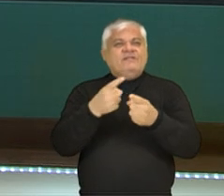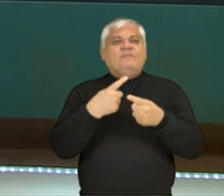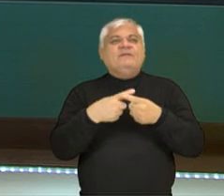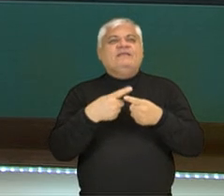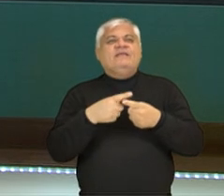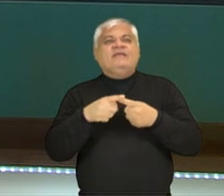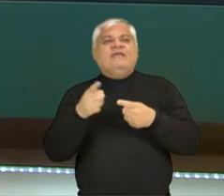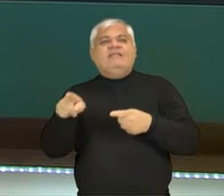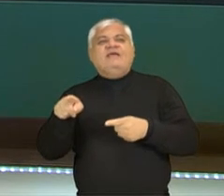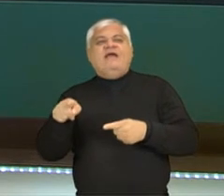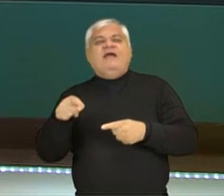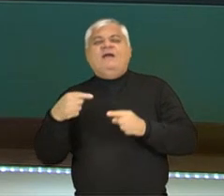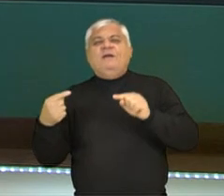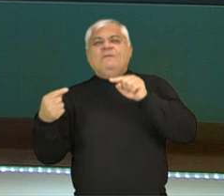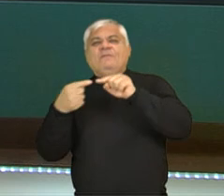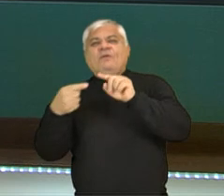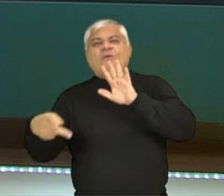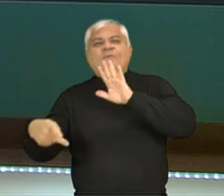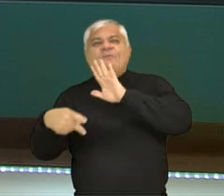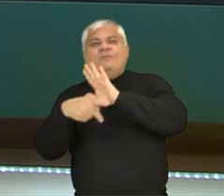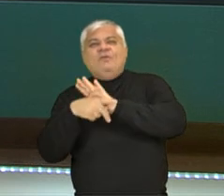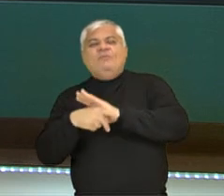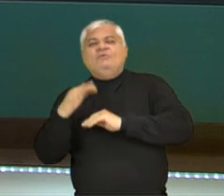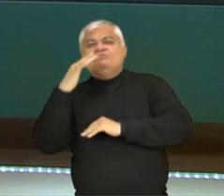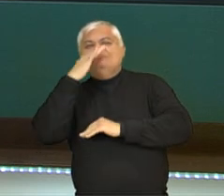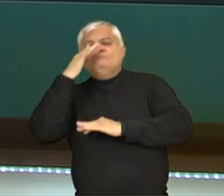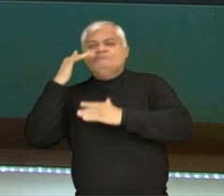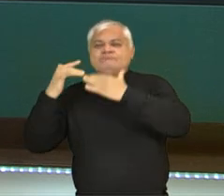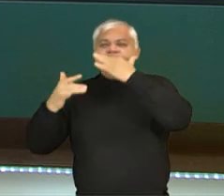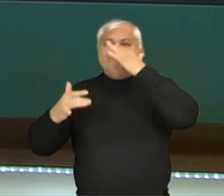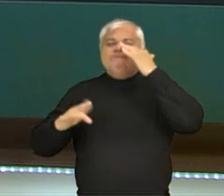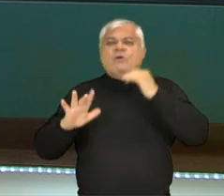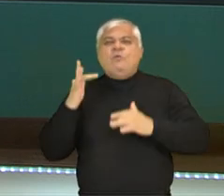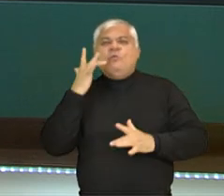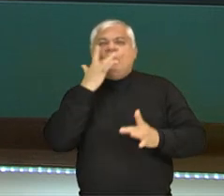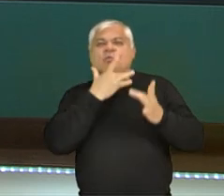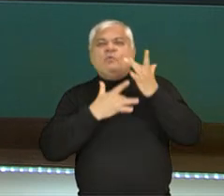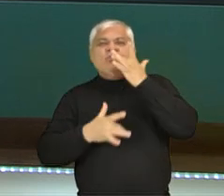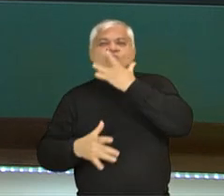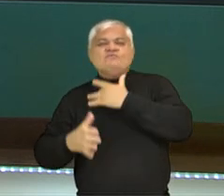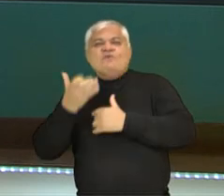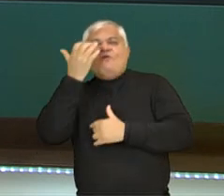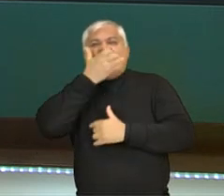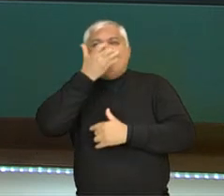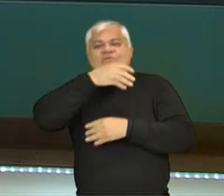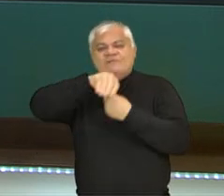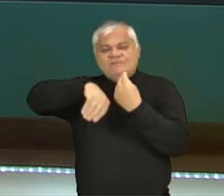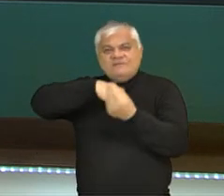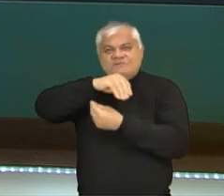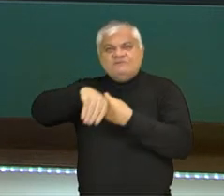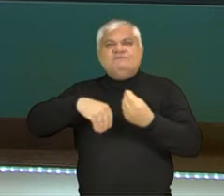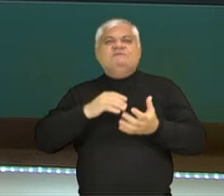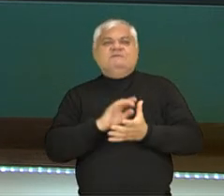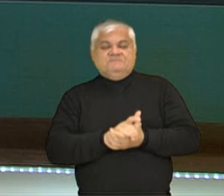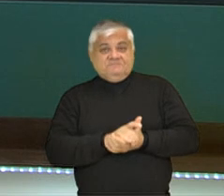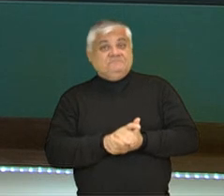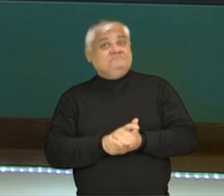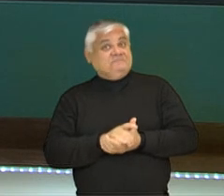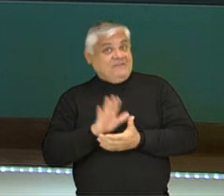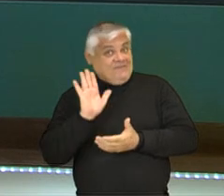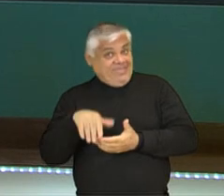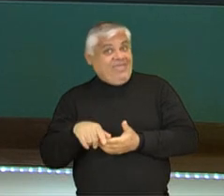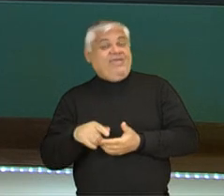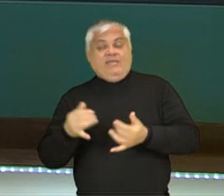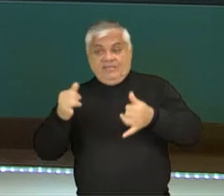replicar as especificidades de cheiro e gosto das frutas. Sim, a ciência,